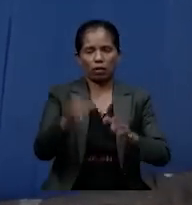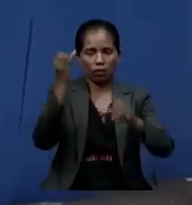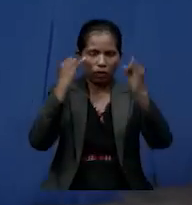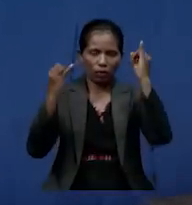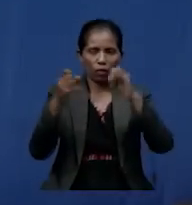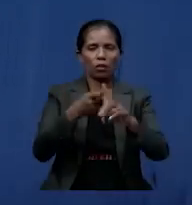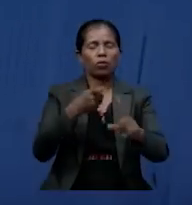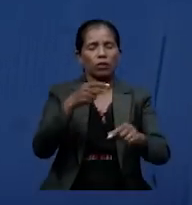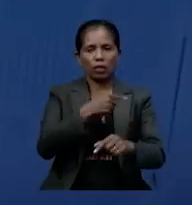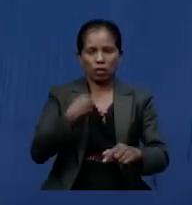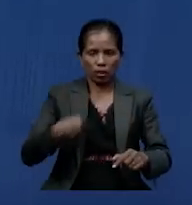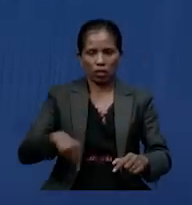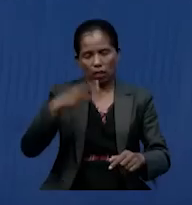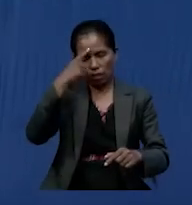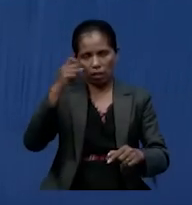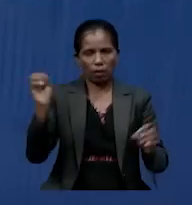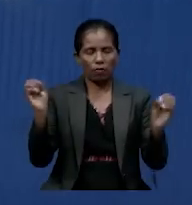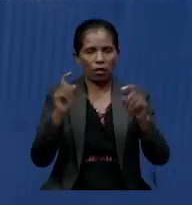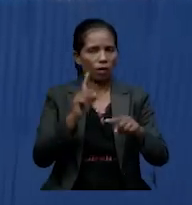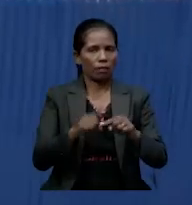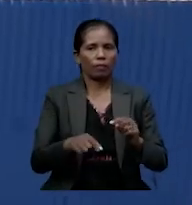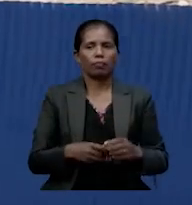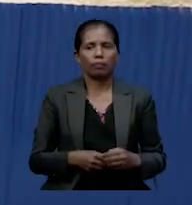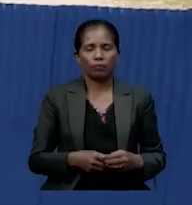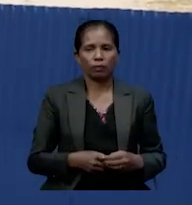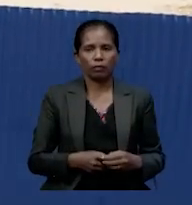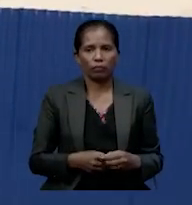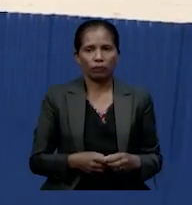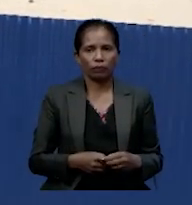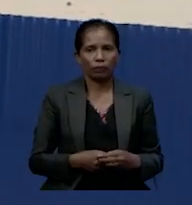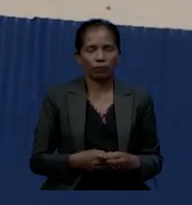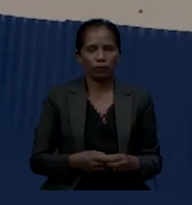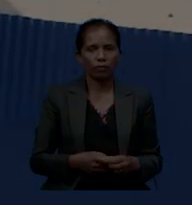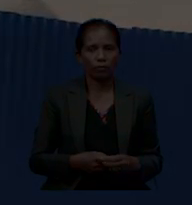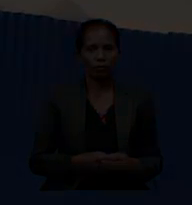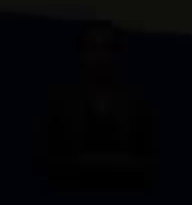russi chinesa refere tamba la disponível. Tomé da Silva, GMN.